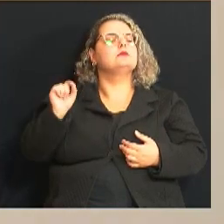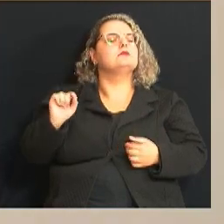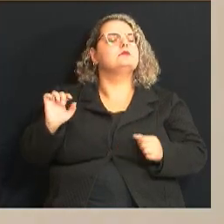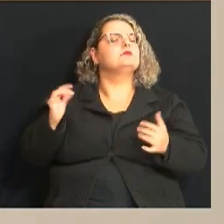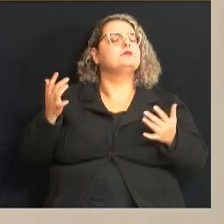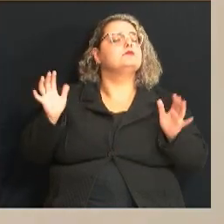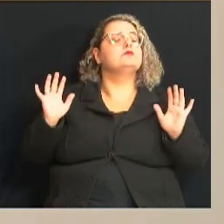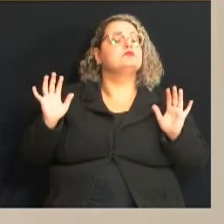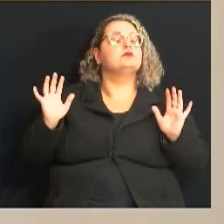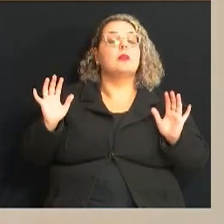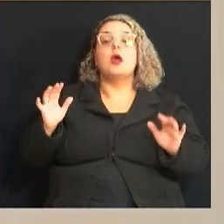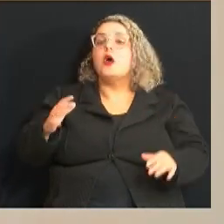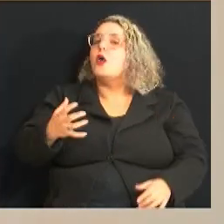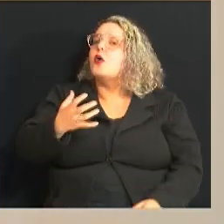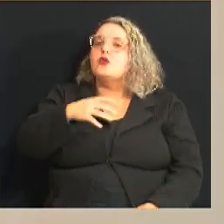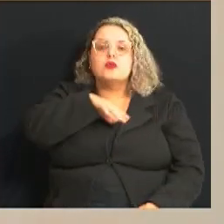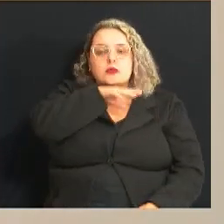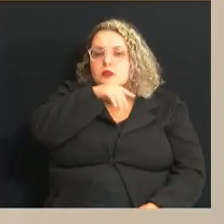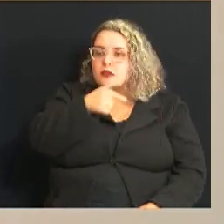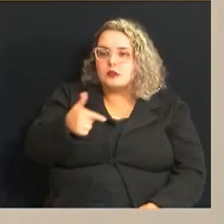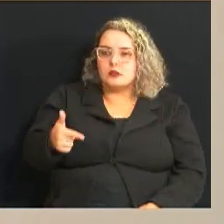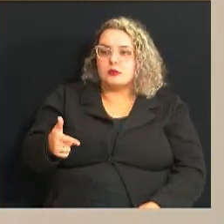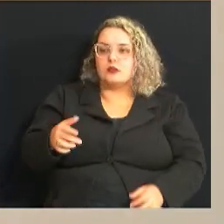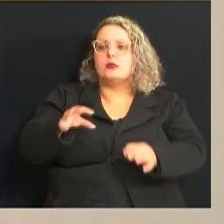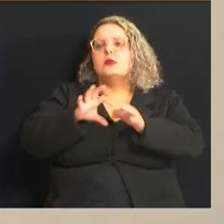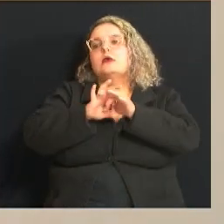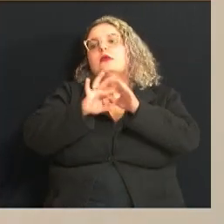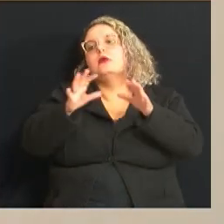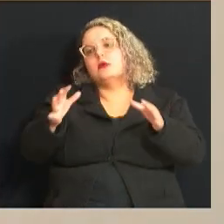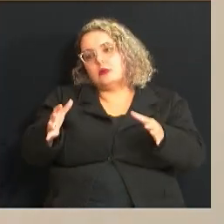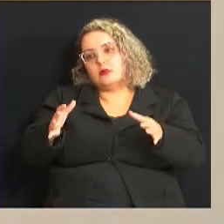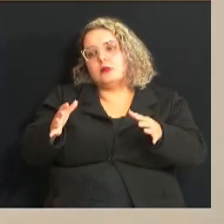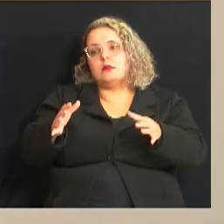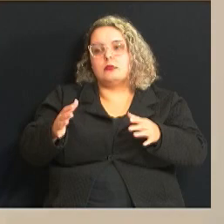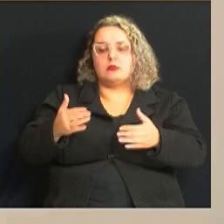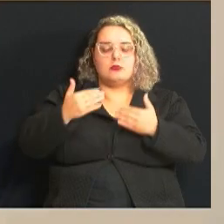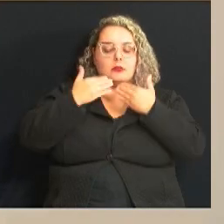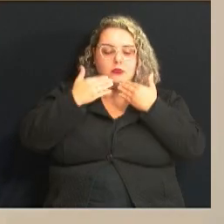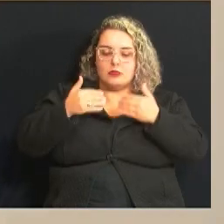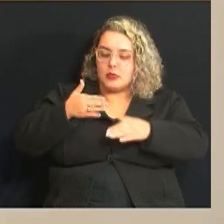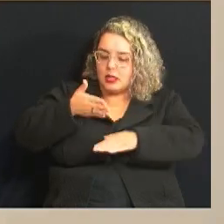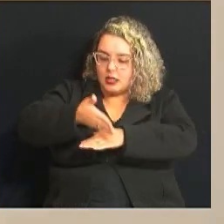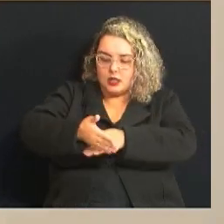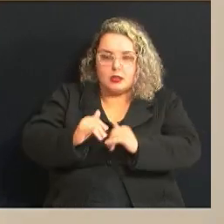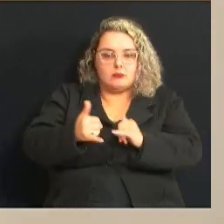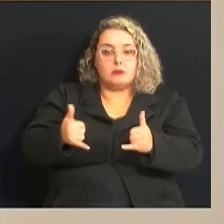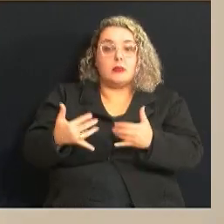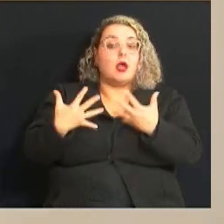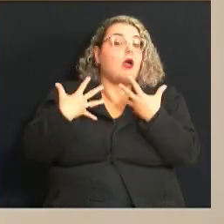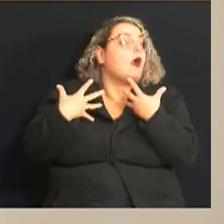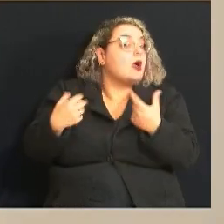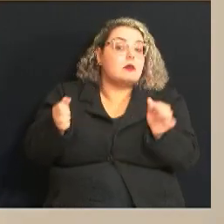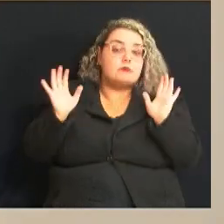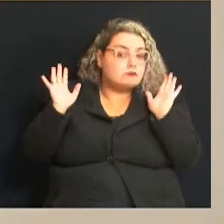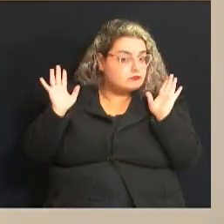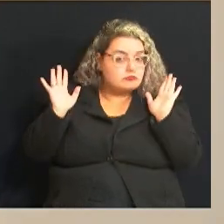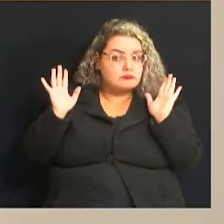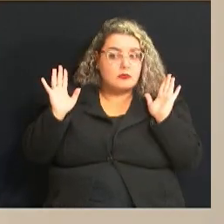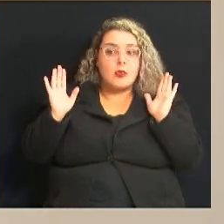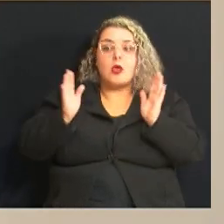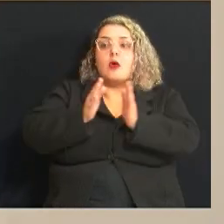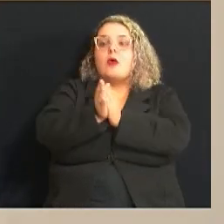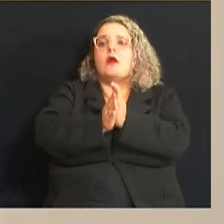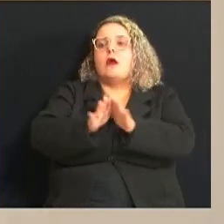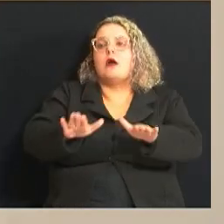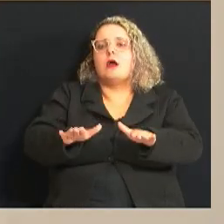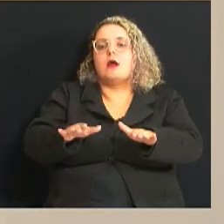não têm isso. Então, a gente pede permissão para entrar no campo de energia deles e ali eles recebem. Tanto é que o reiki neles é muito